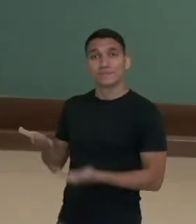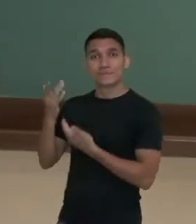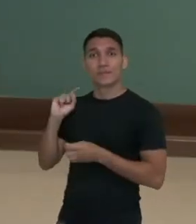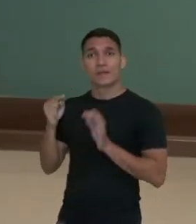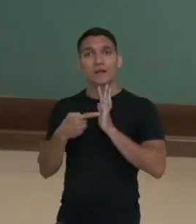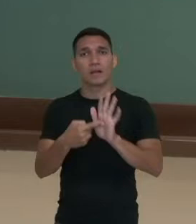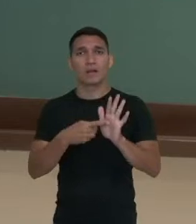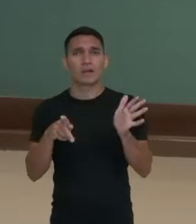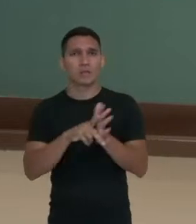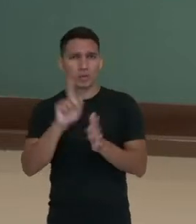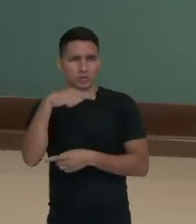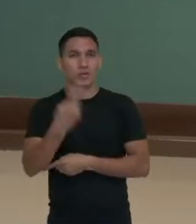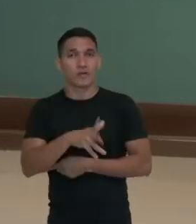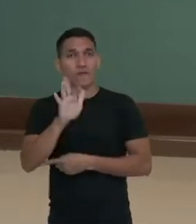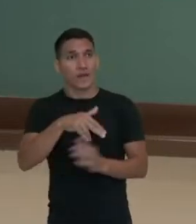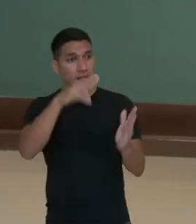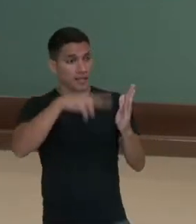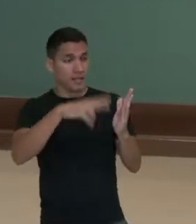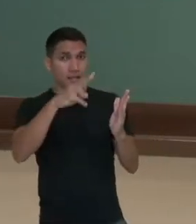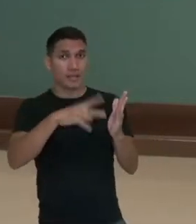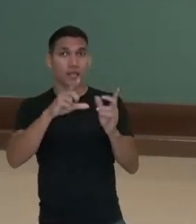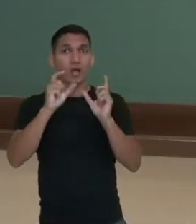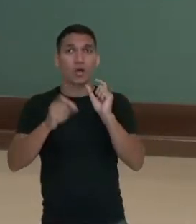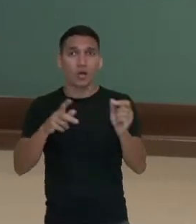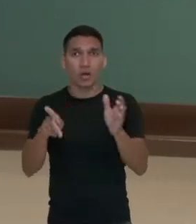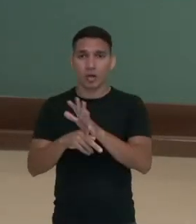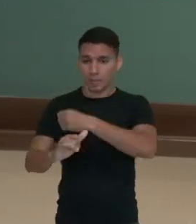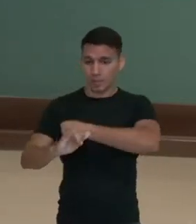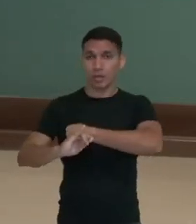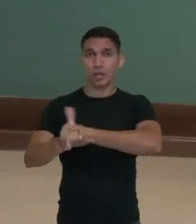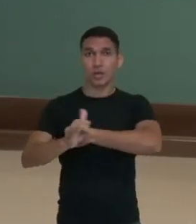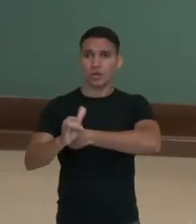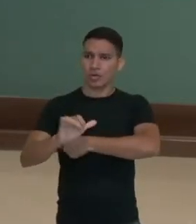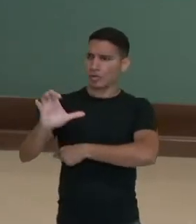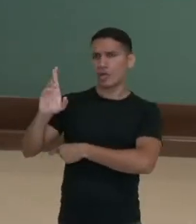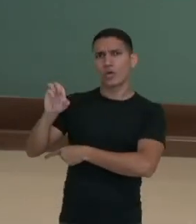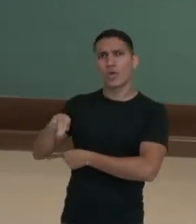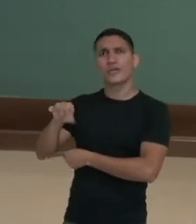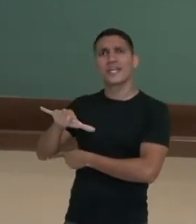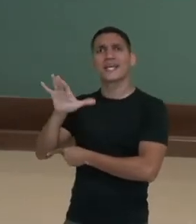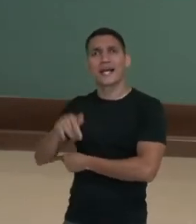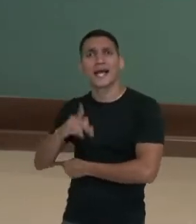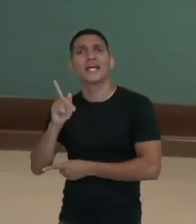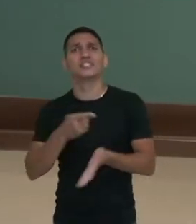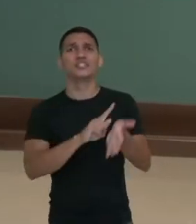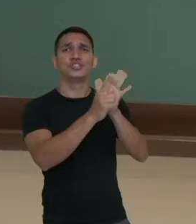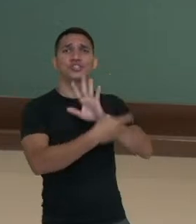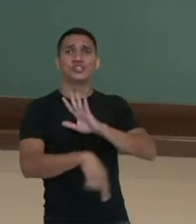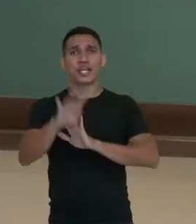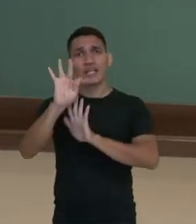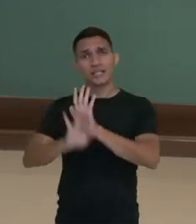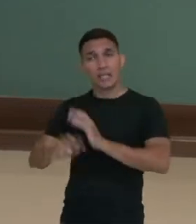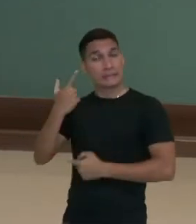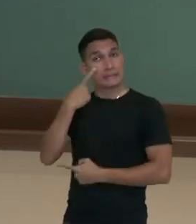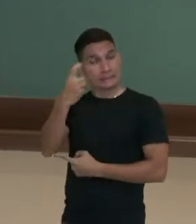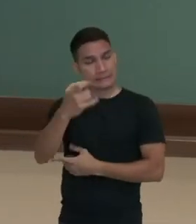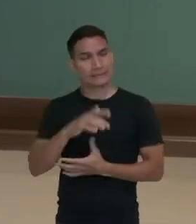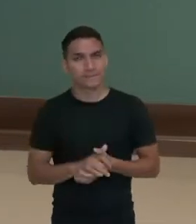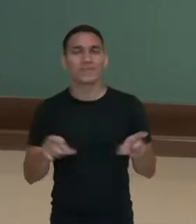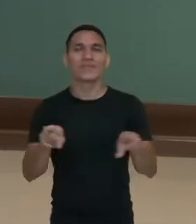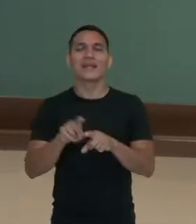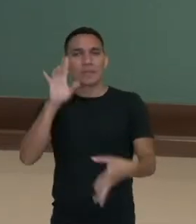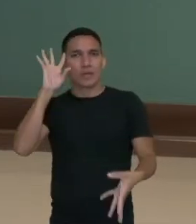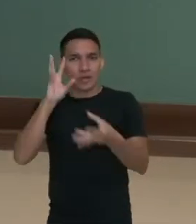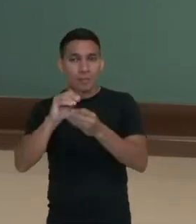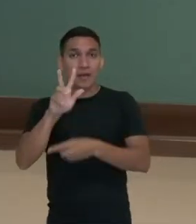Vejamos, nós faremos a leitura de uma crônica, que é um gênero textual bastante interessante. Vamos também